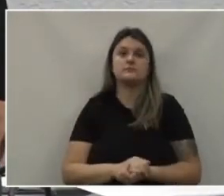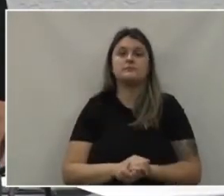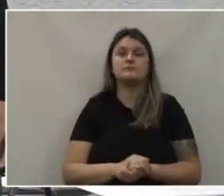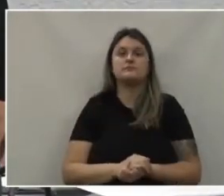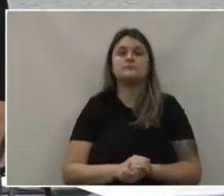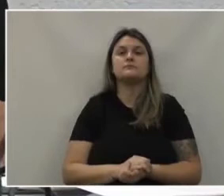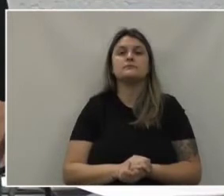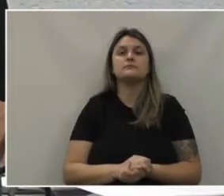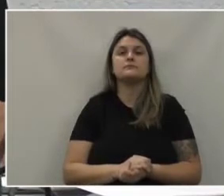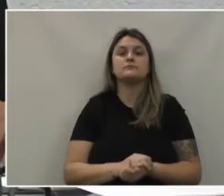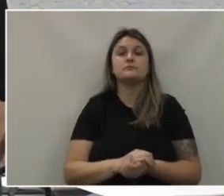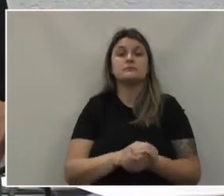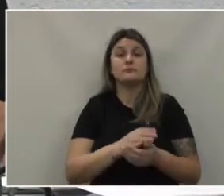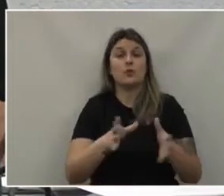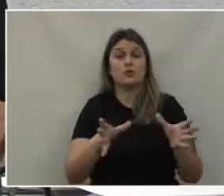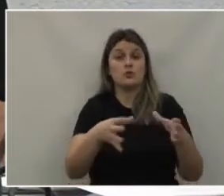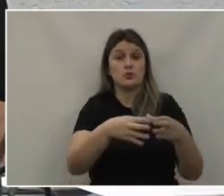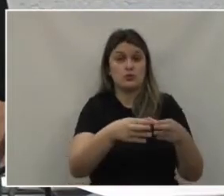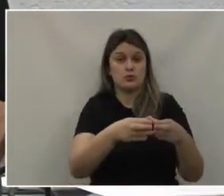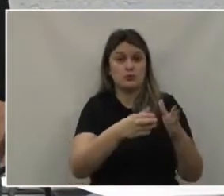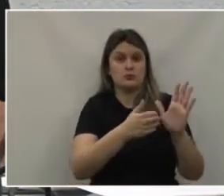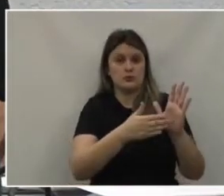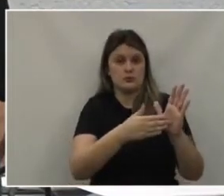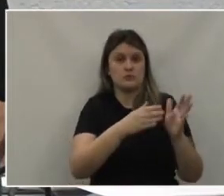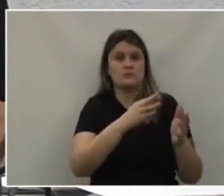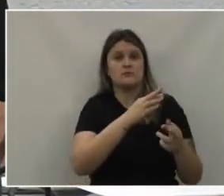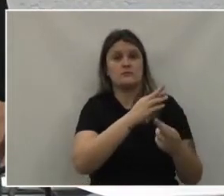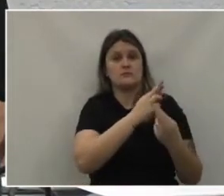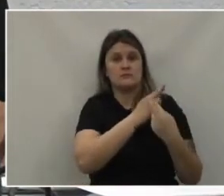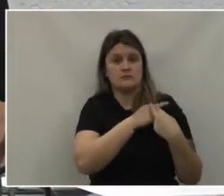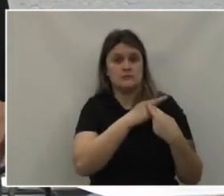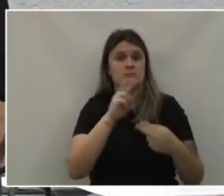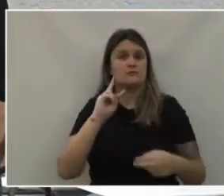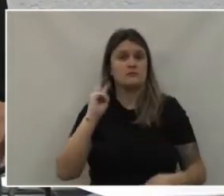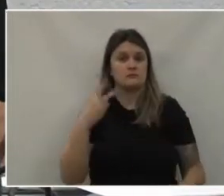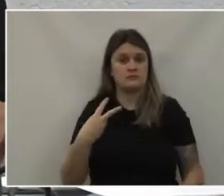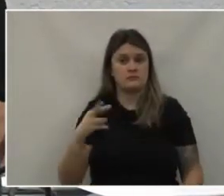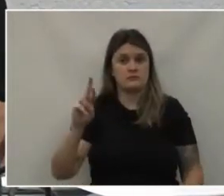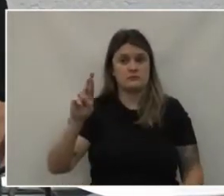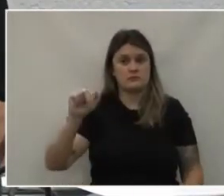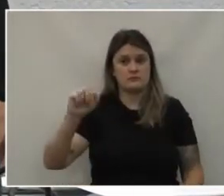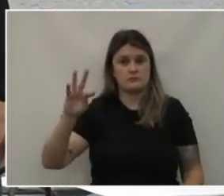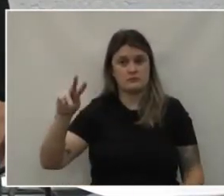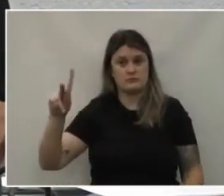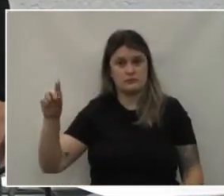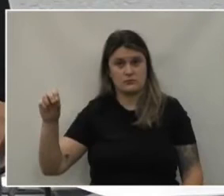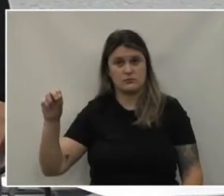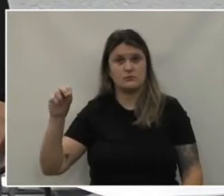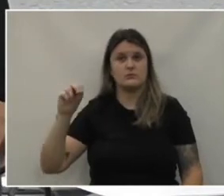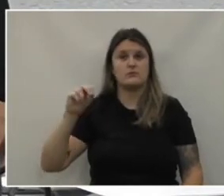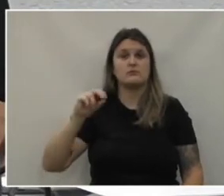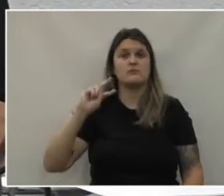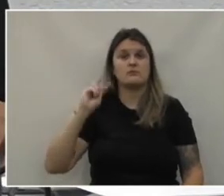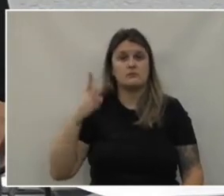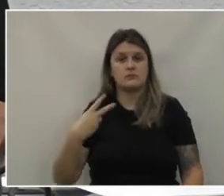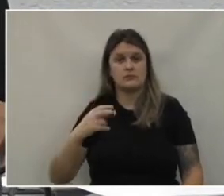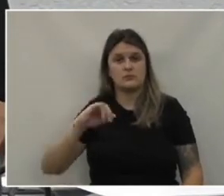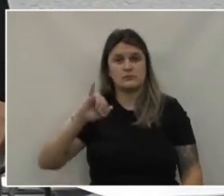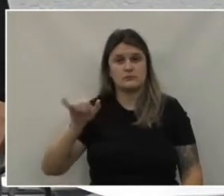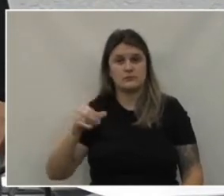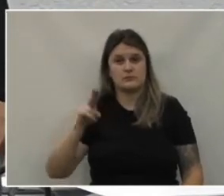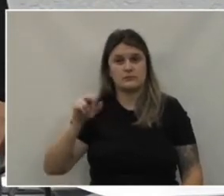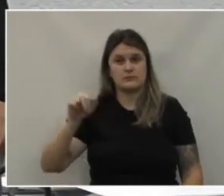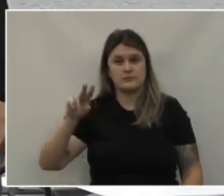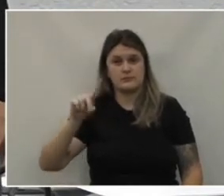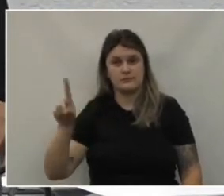79/2019, dos vereadores Valdecir José Rático e Juarez Tica, ao secretário